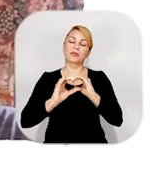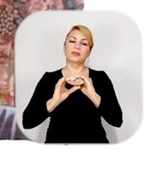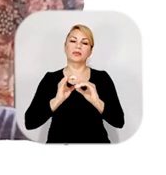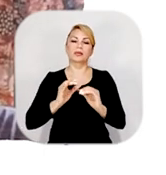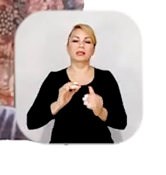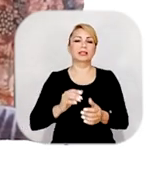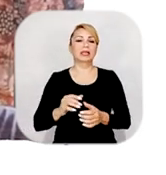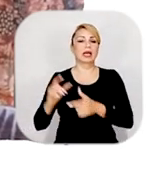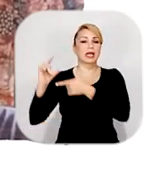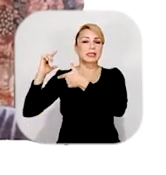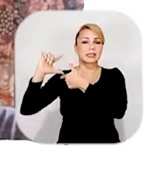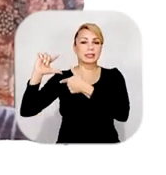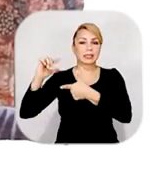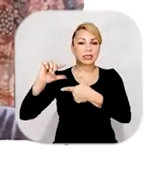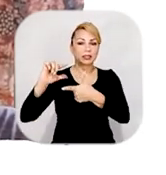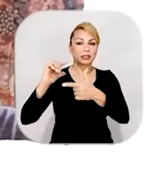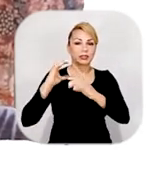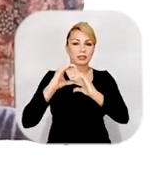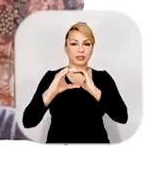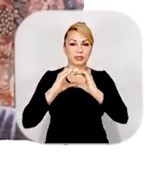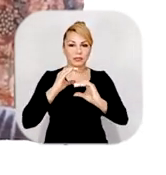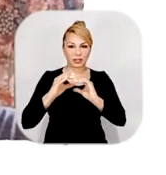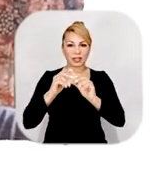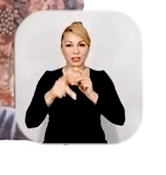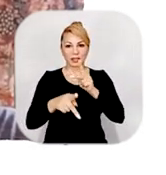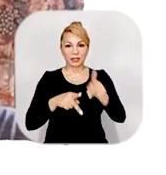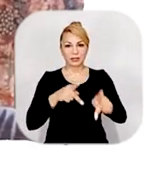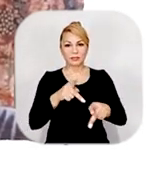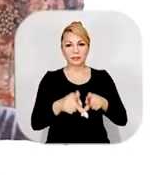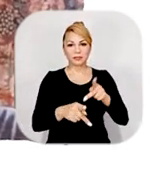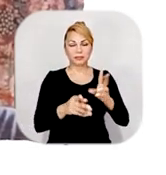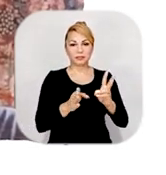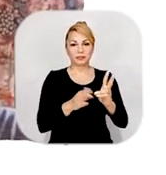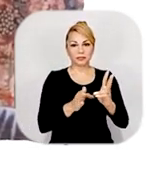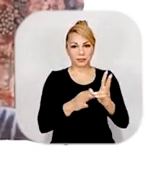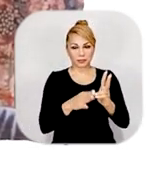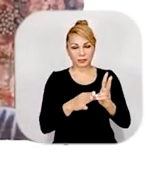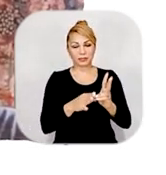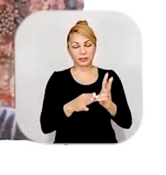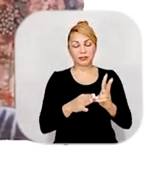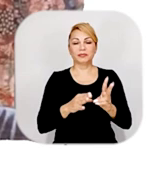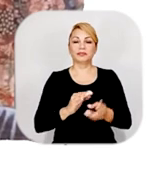as tradições musicais dos povos indígenas, em geral,